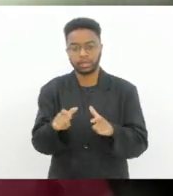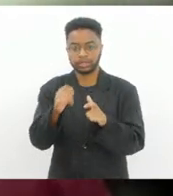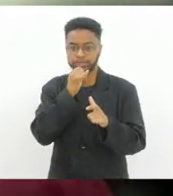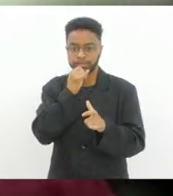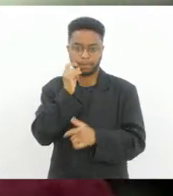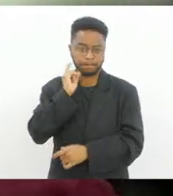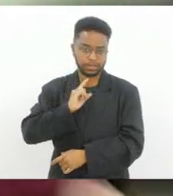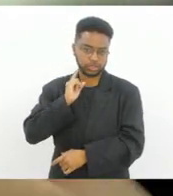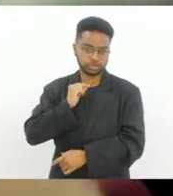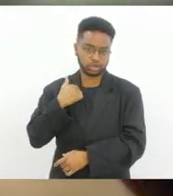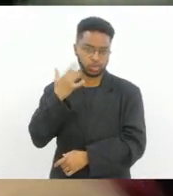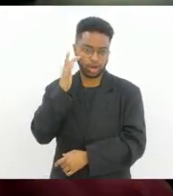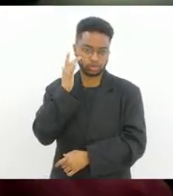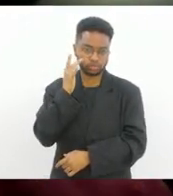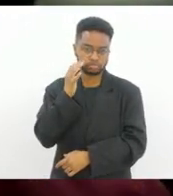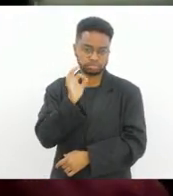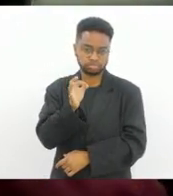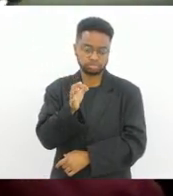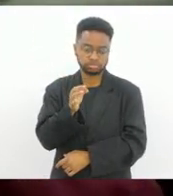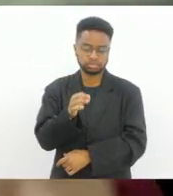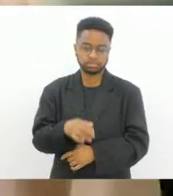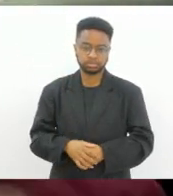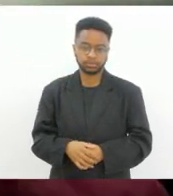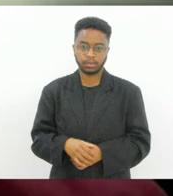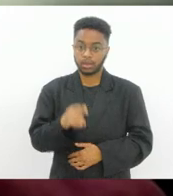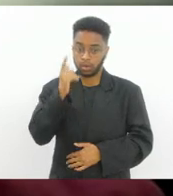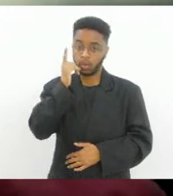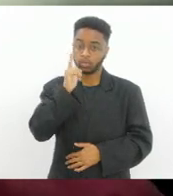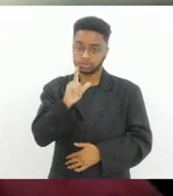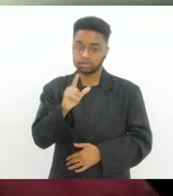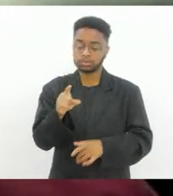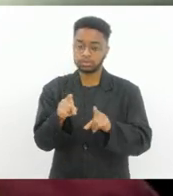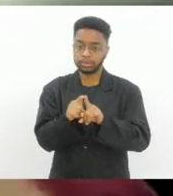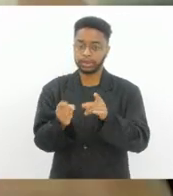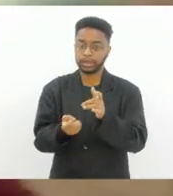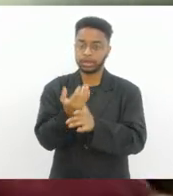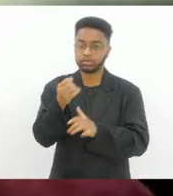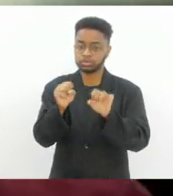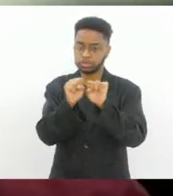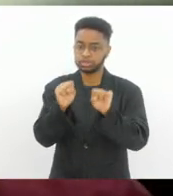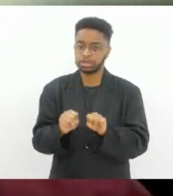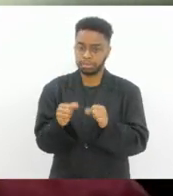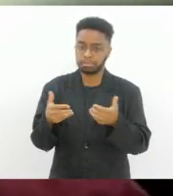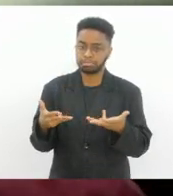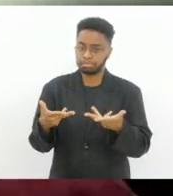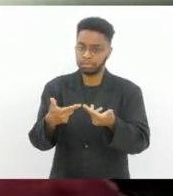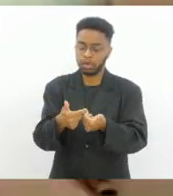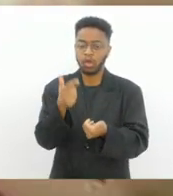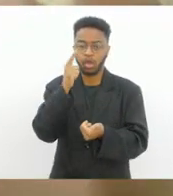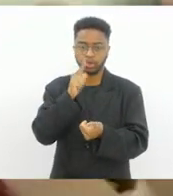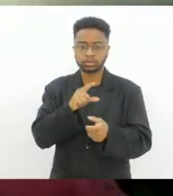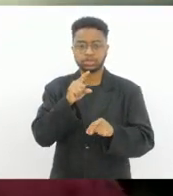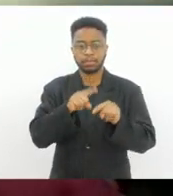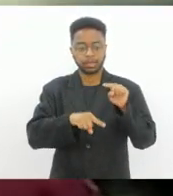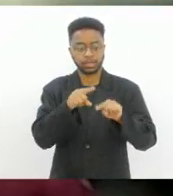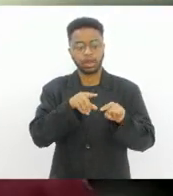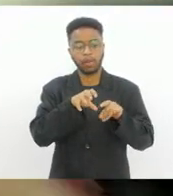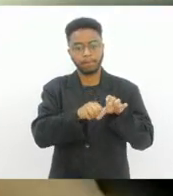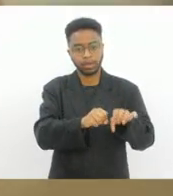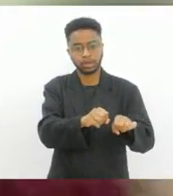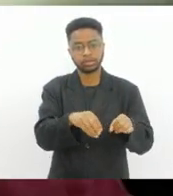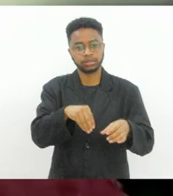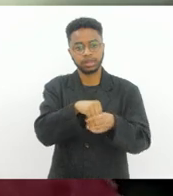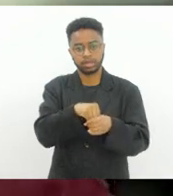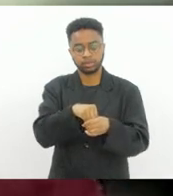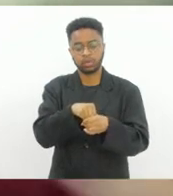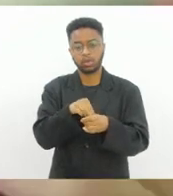Minas Gerais, se eu não me engano, que conseguiram implementar um sistema eficiente de coleta de vestígios na atenção primária,